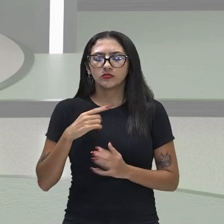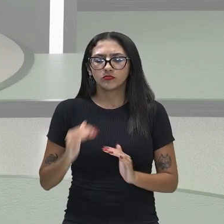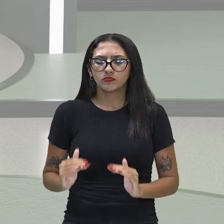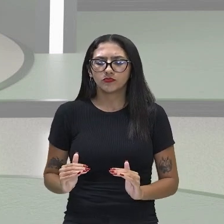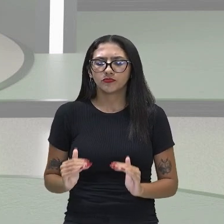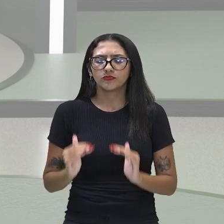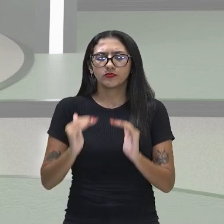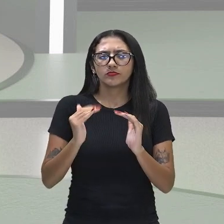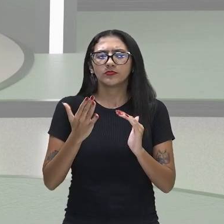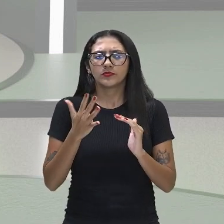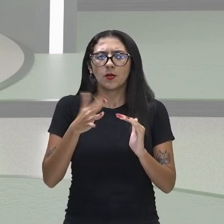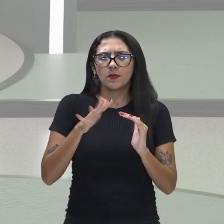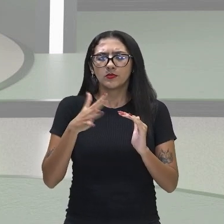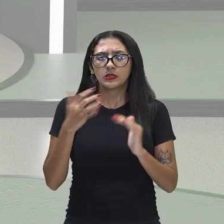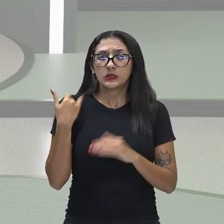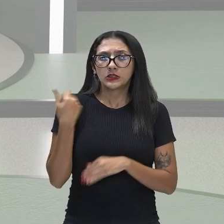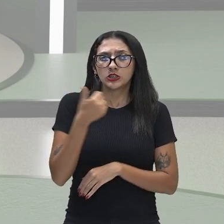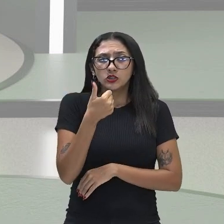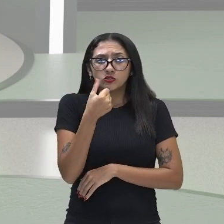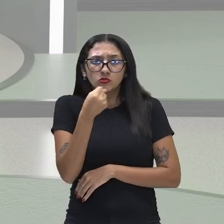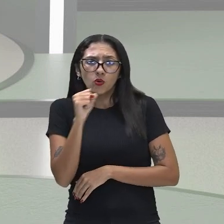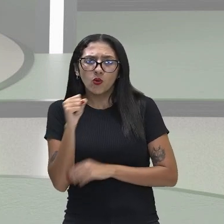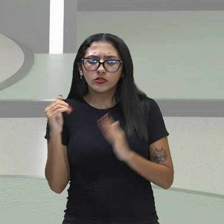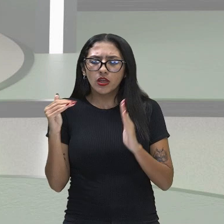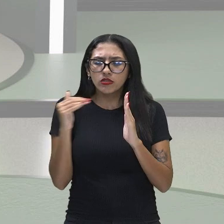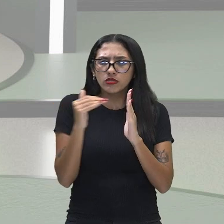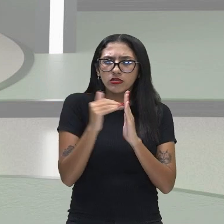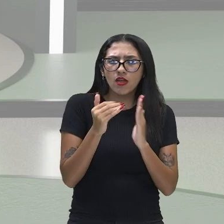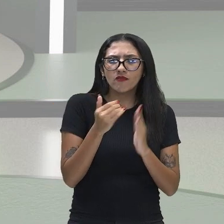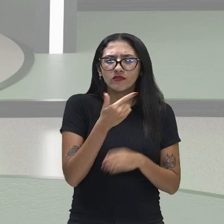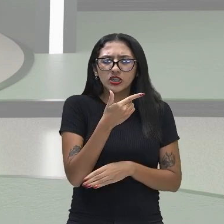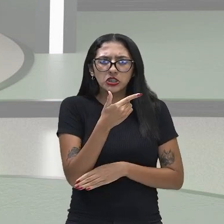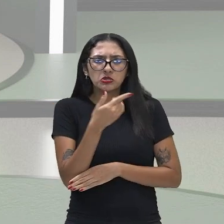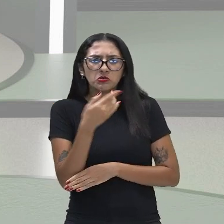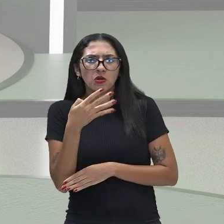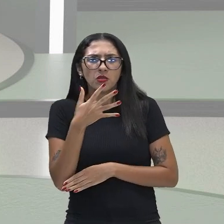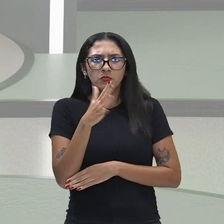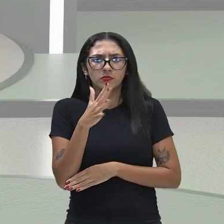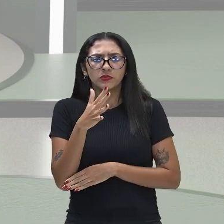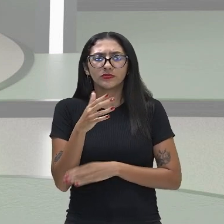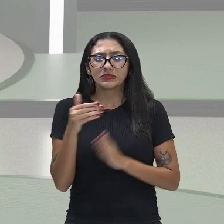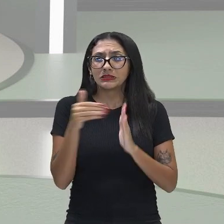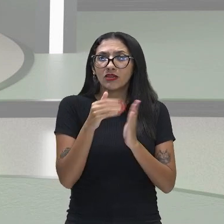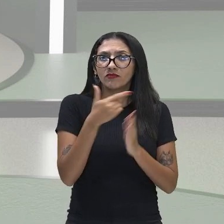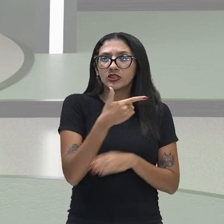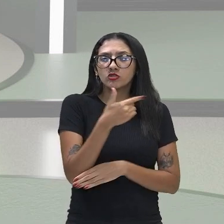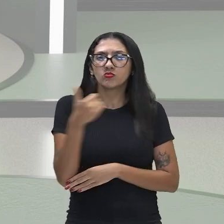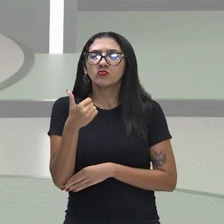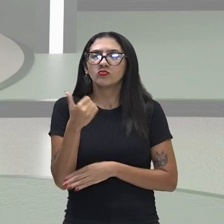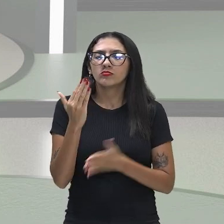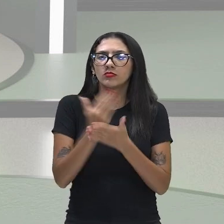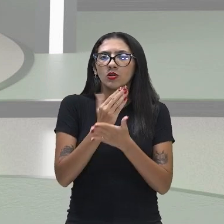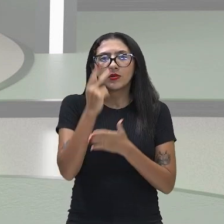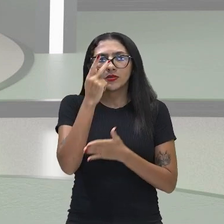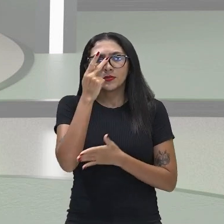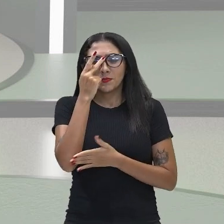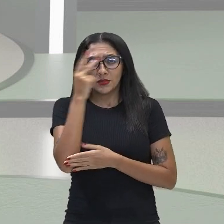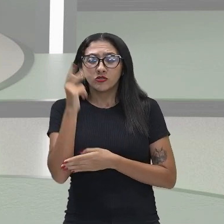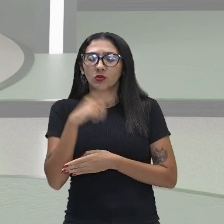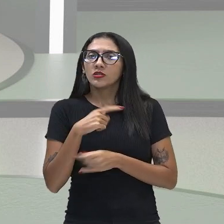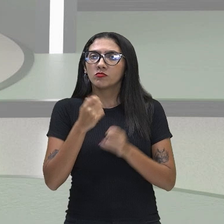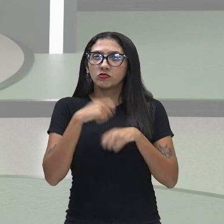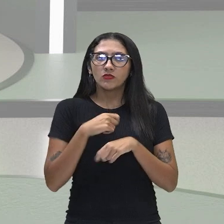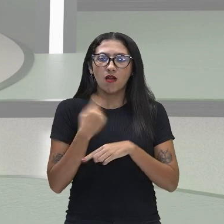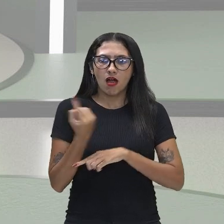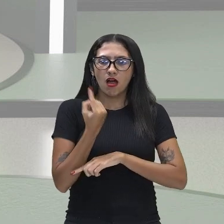chega ali na faixa de 18 até os 20 e poucos anos, quando acaba, né, até 21 anos, algumas pessoas podem crescer, tá bom?